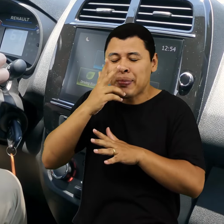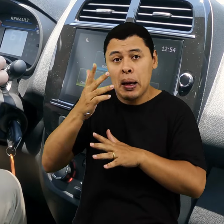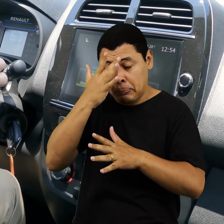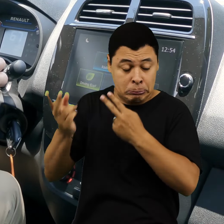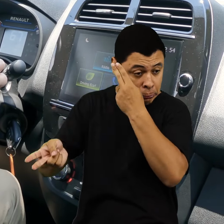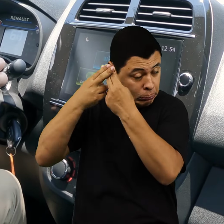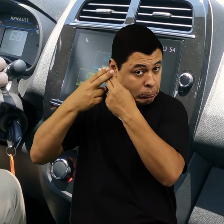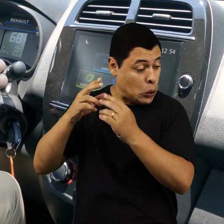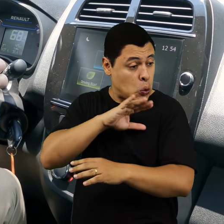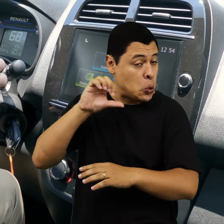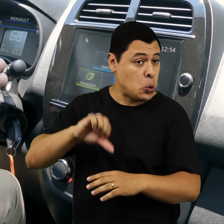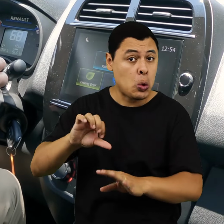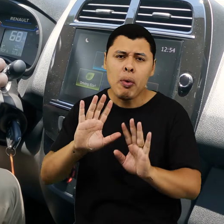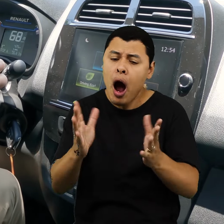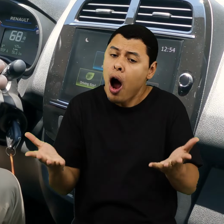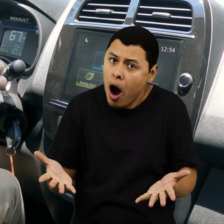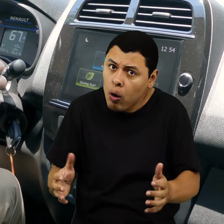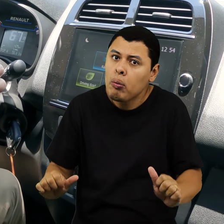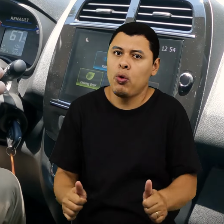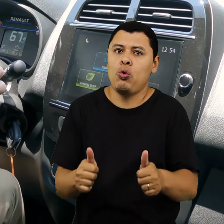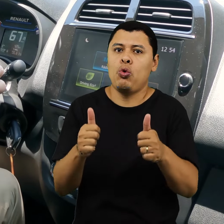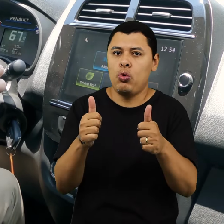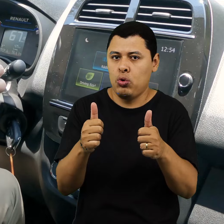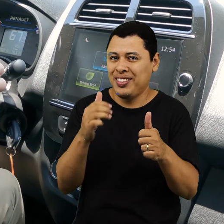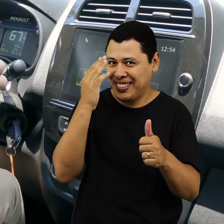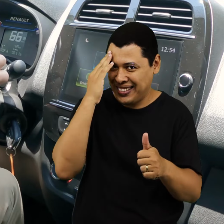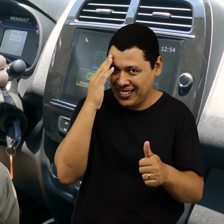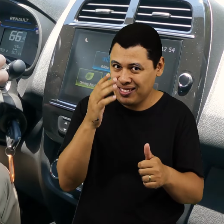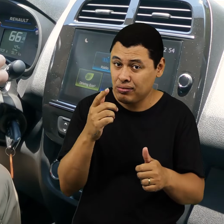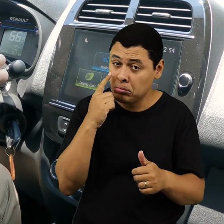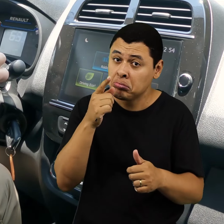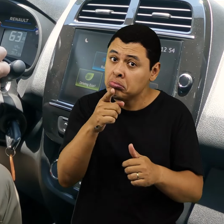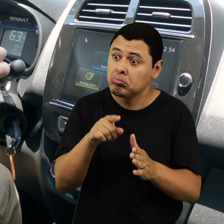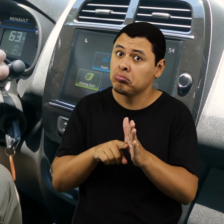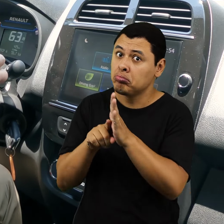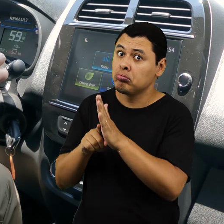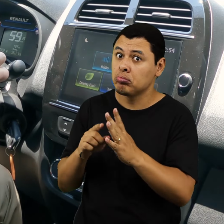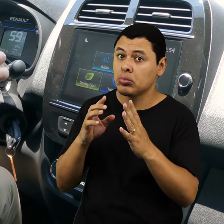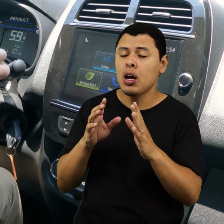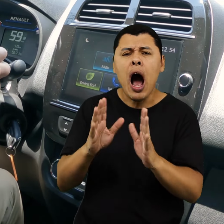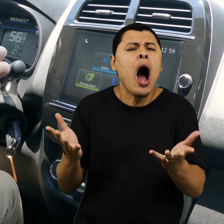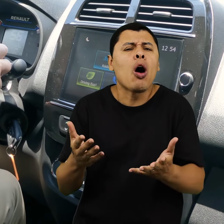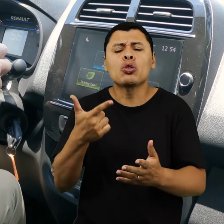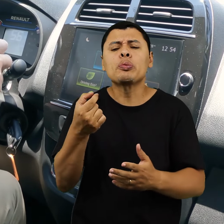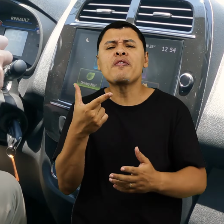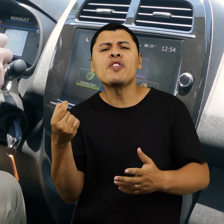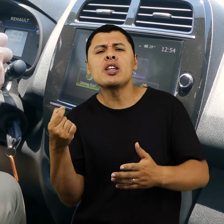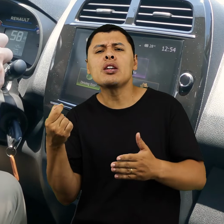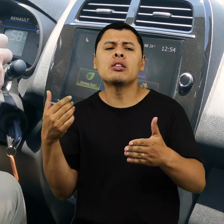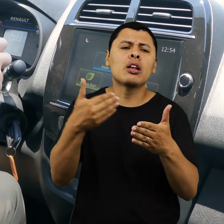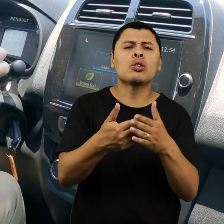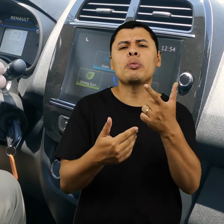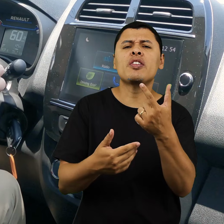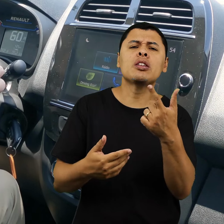né? Mas se esse é um receio que você tem em relação à questão de controle de qualidade, diria para você ficar mais tranquilo. Faça sua pesquisa que você vai